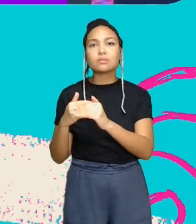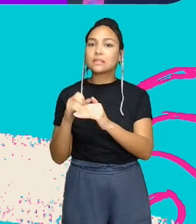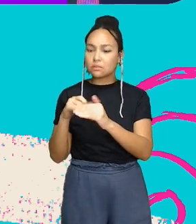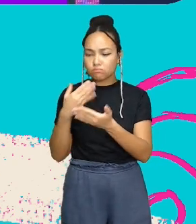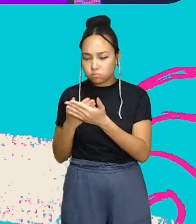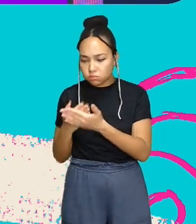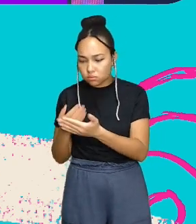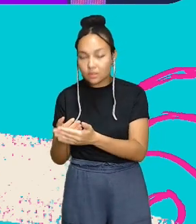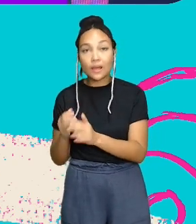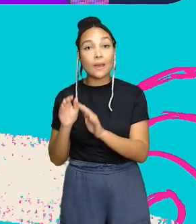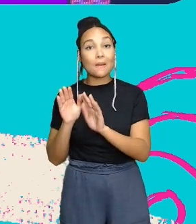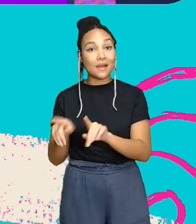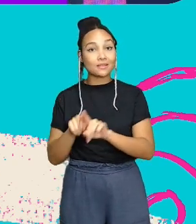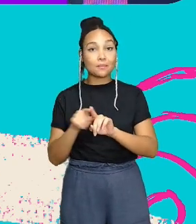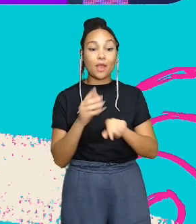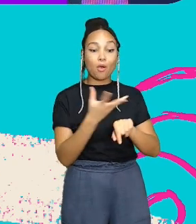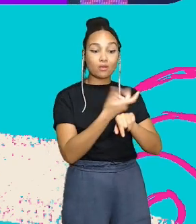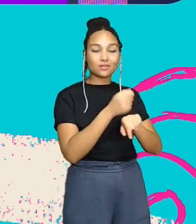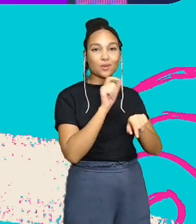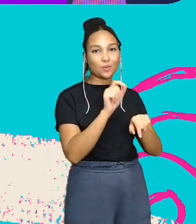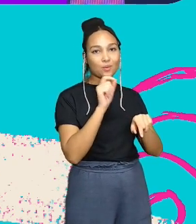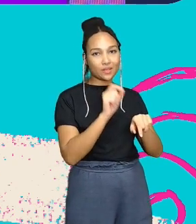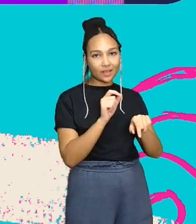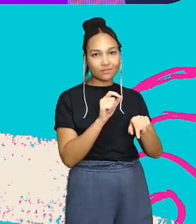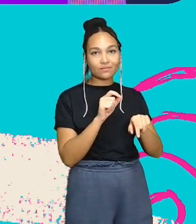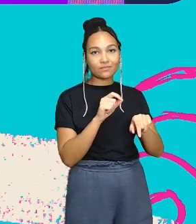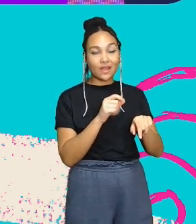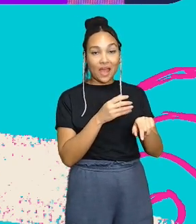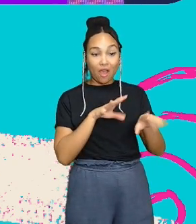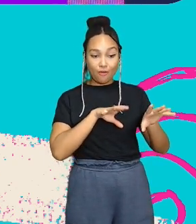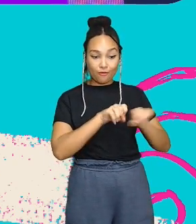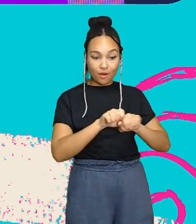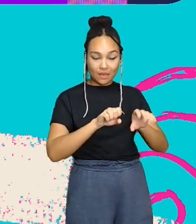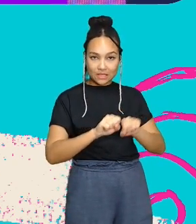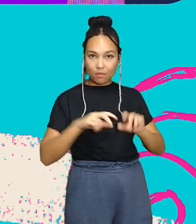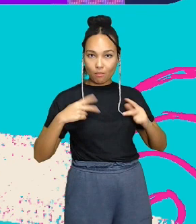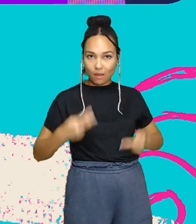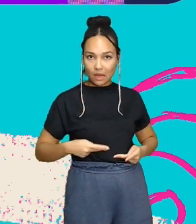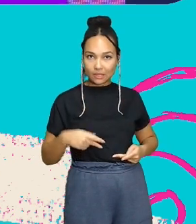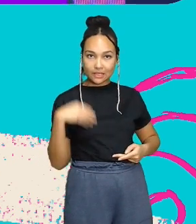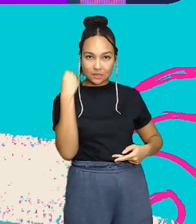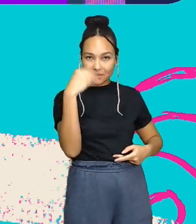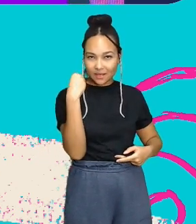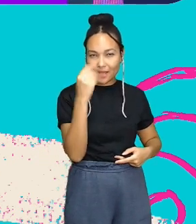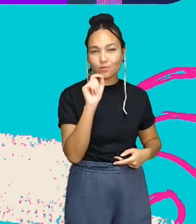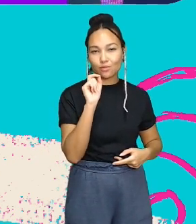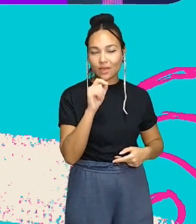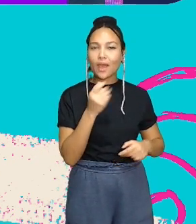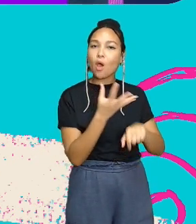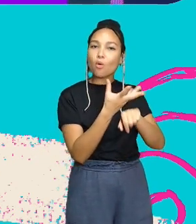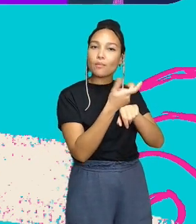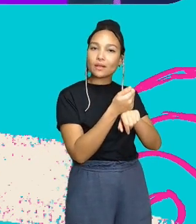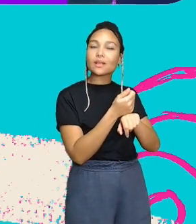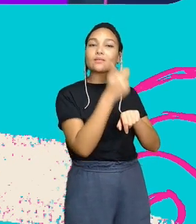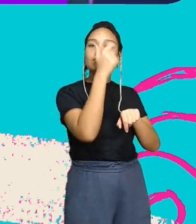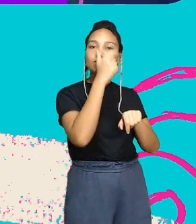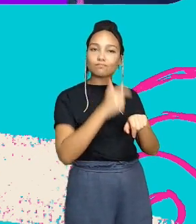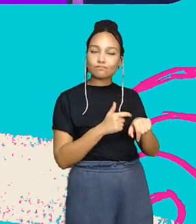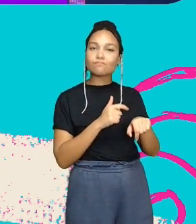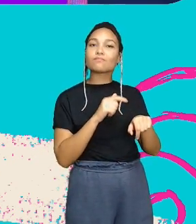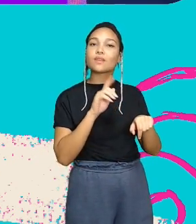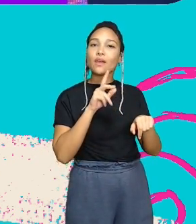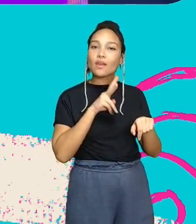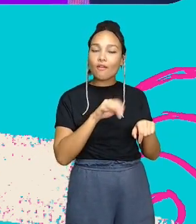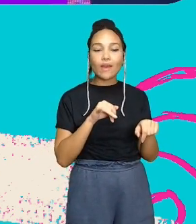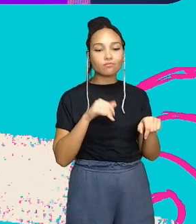também de competências que ele vai adquirindo ao longo da formação humana dele, que são as competências que eles vão trazer, que vão